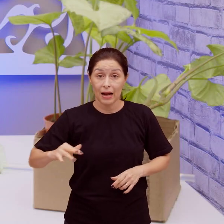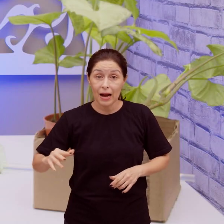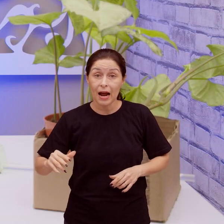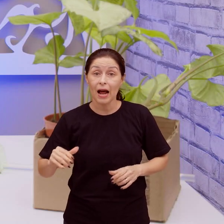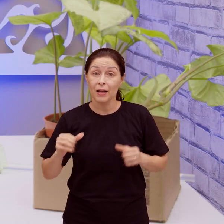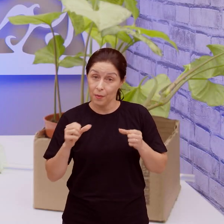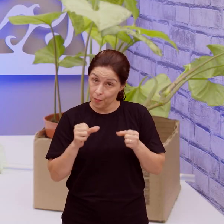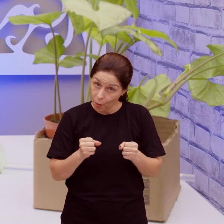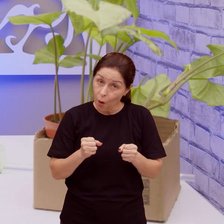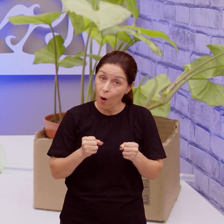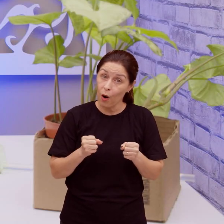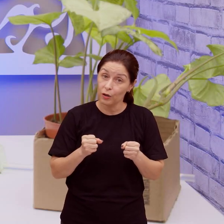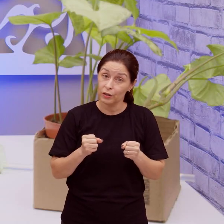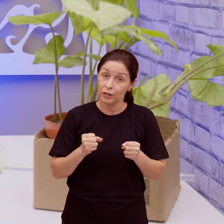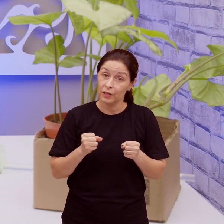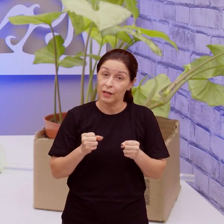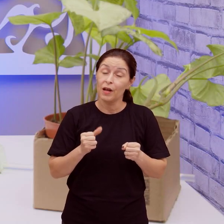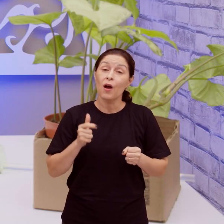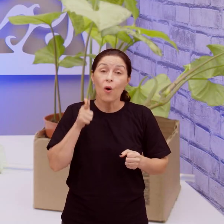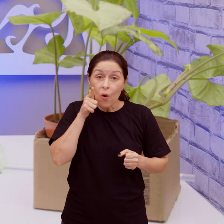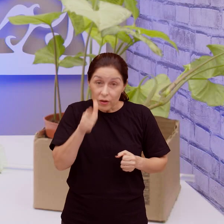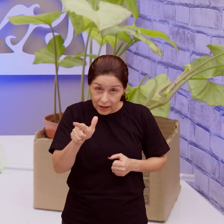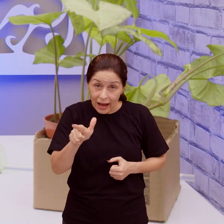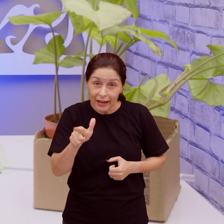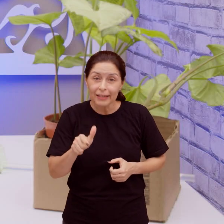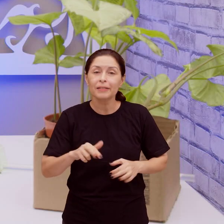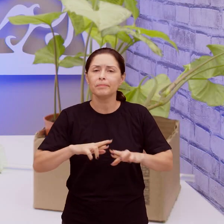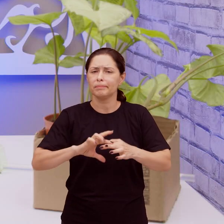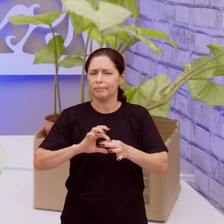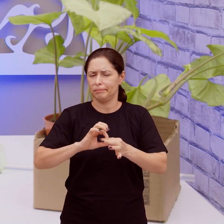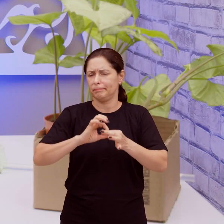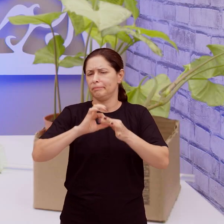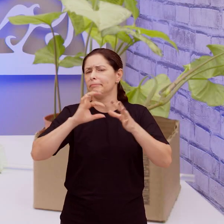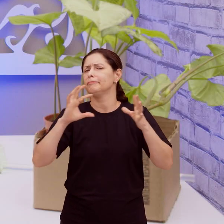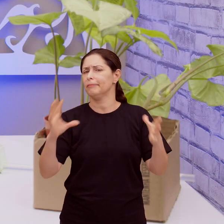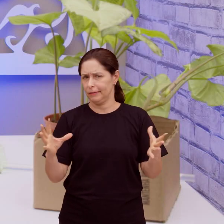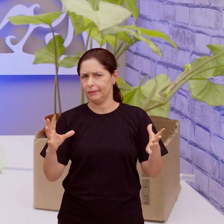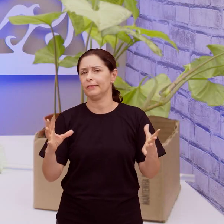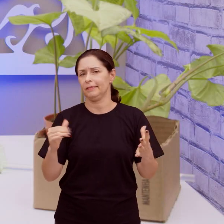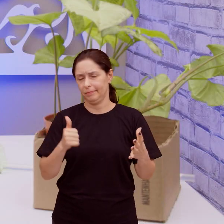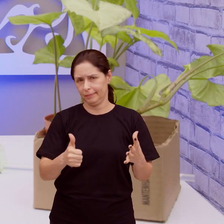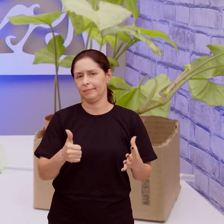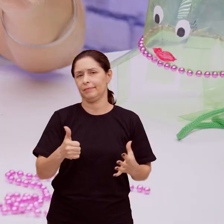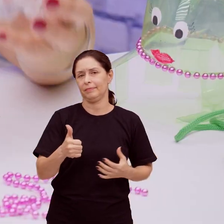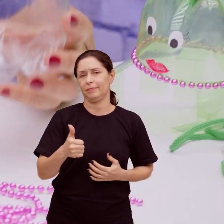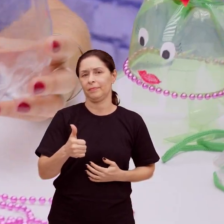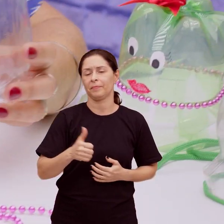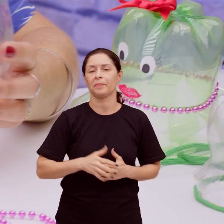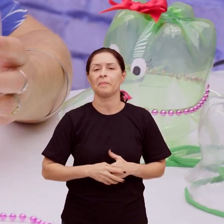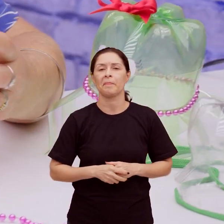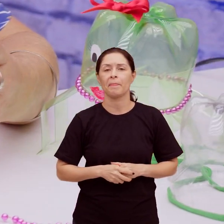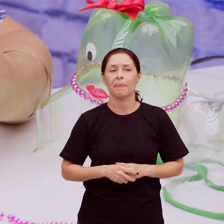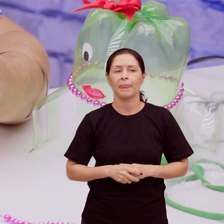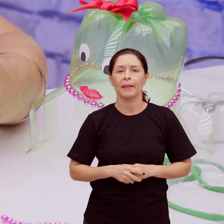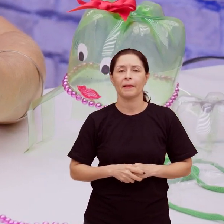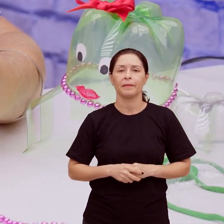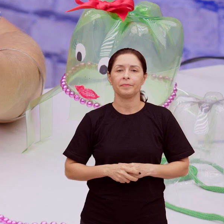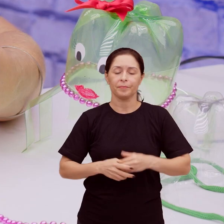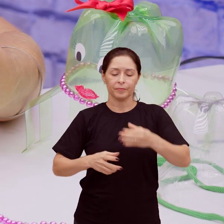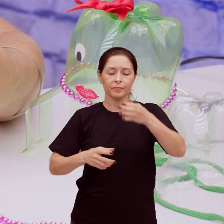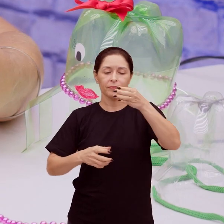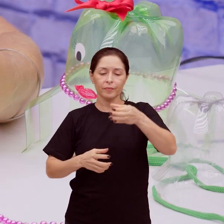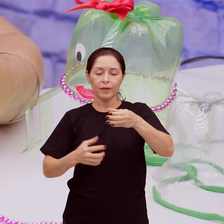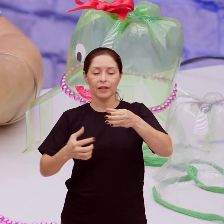tem problema nenhum. É do jeitinho dela e a gente tem que valorizar o que a criança faz. Bom, aqui tem uns, eu chamo isso